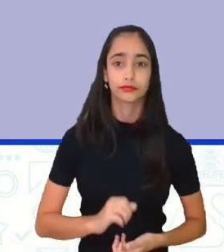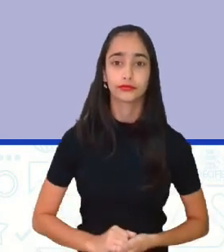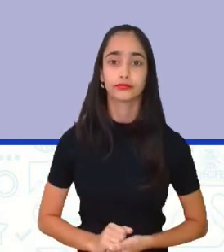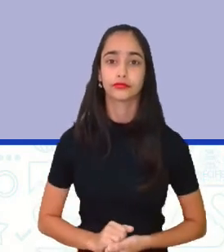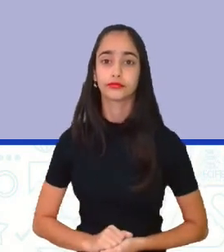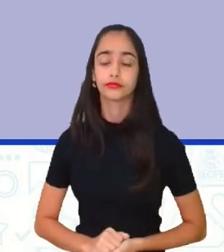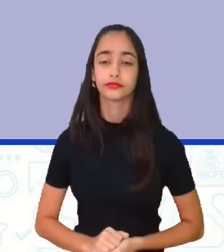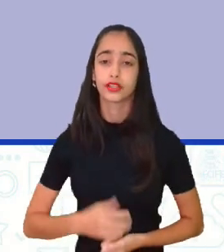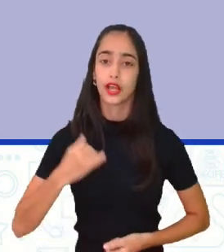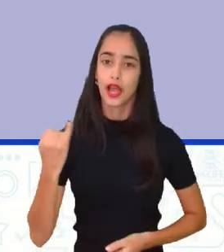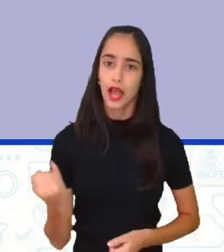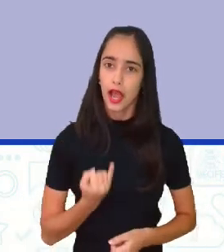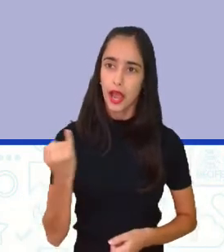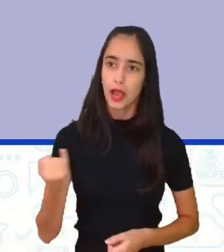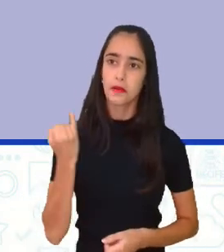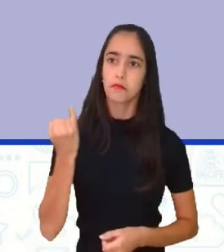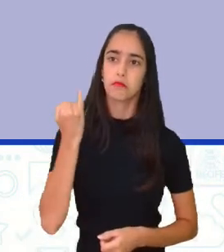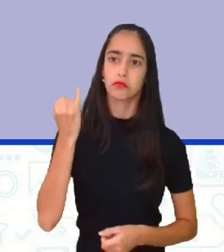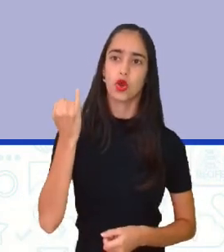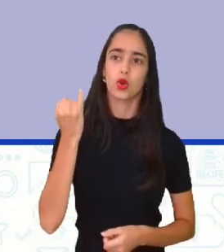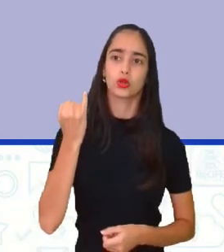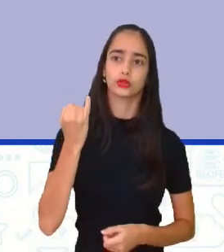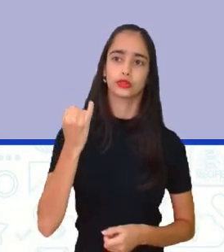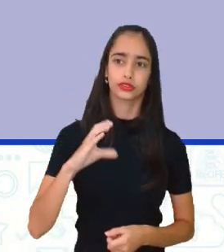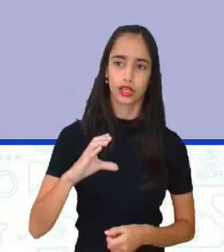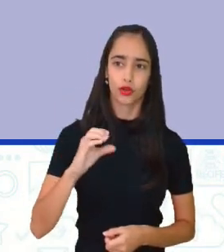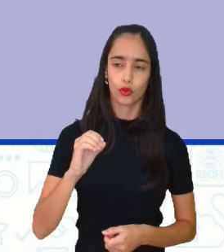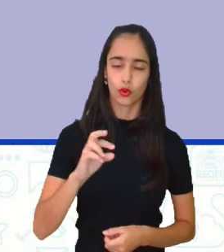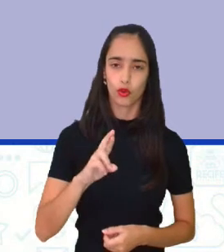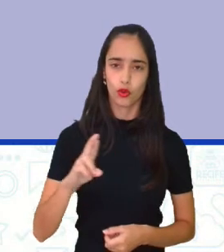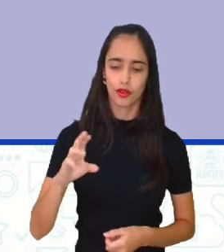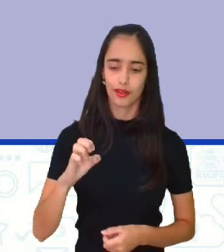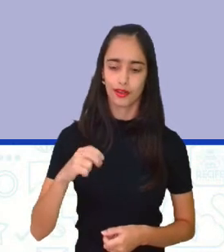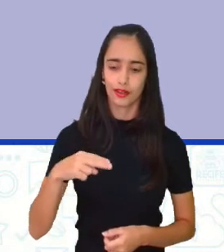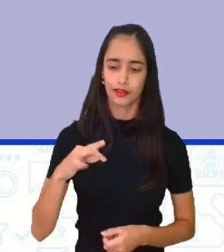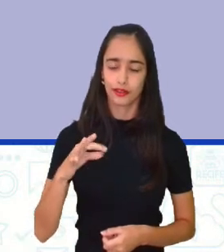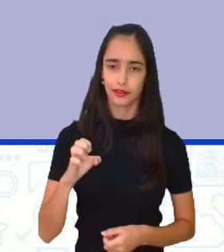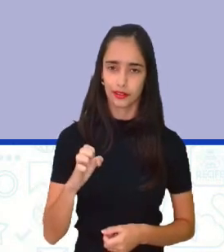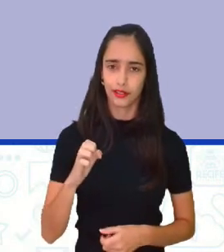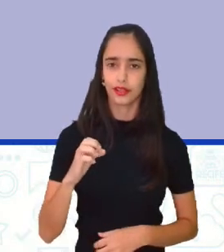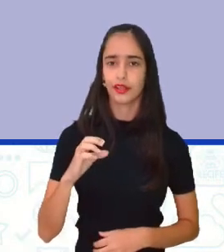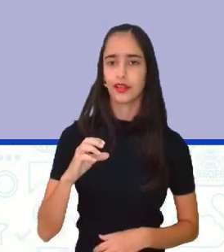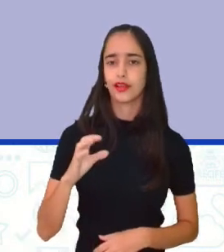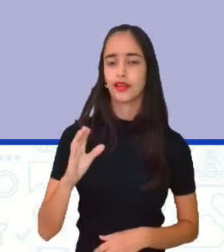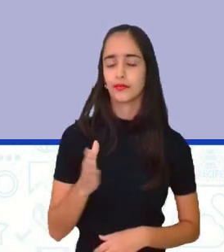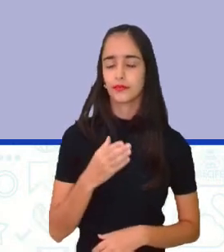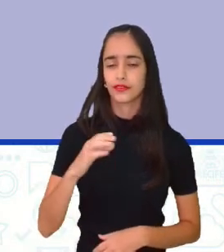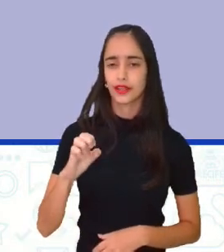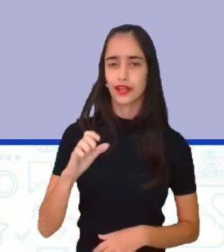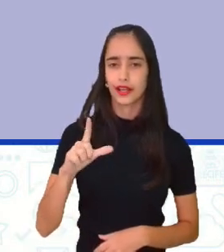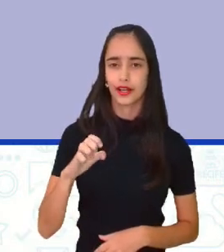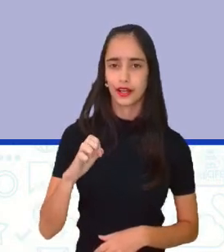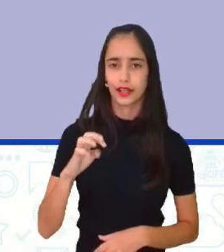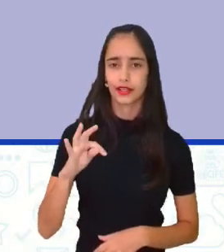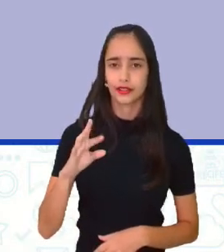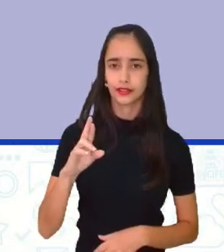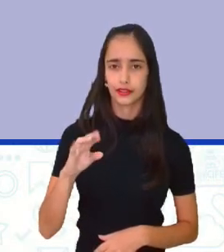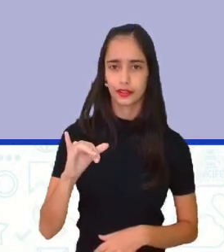temos aí a importância da corrente elétrica. Para que o circuito possa acontecer, é necessário que